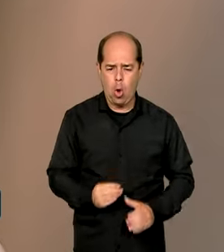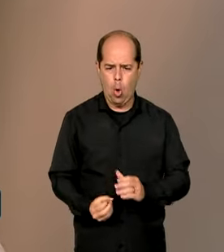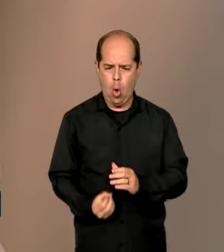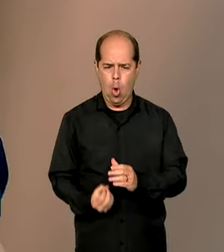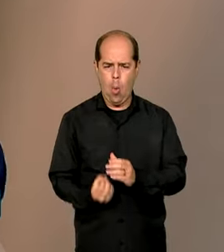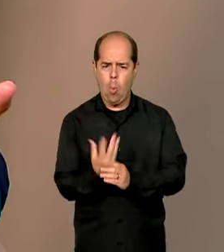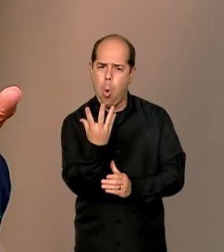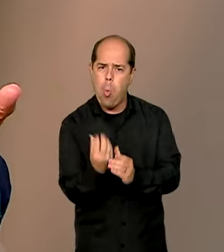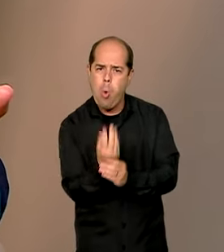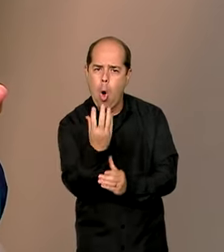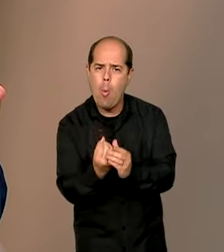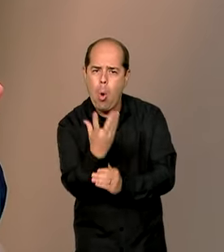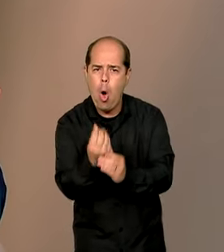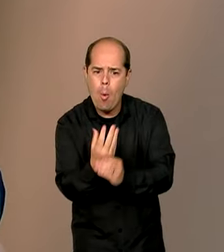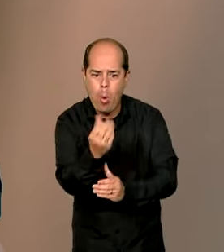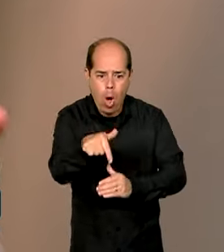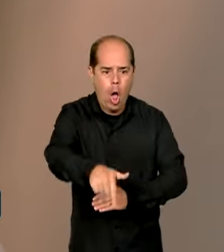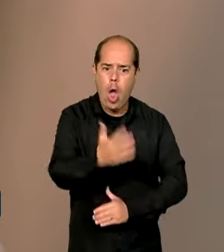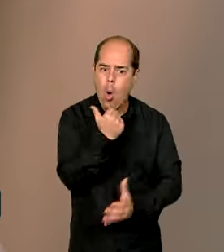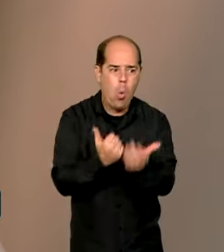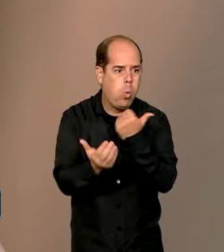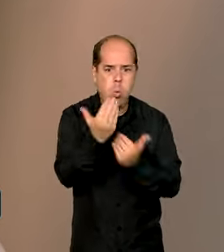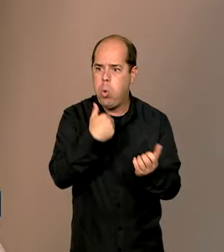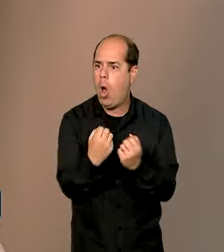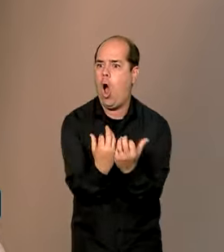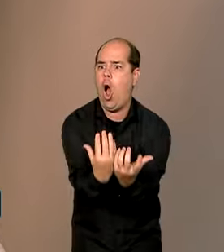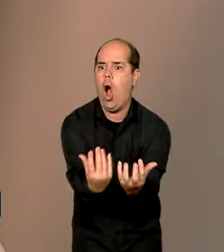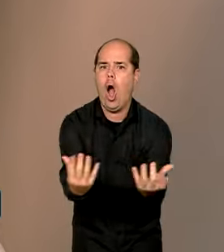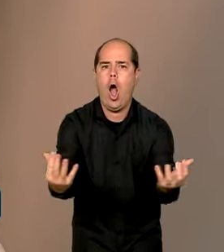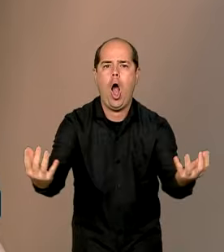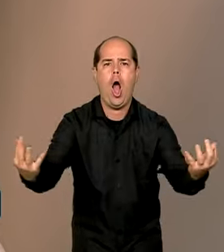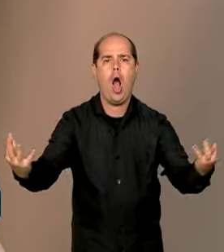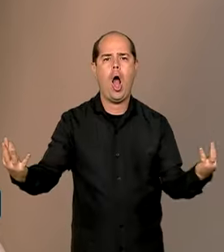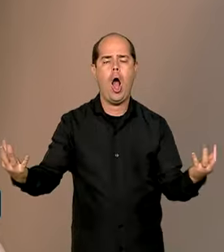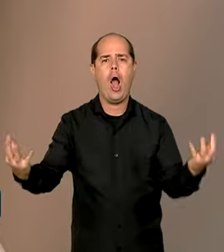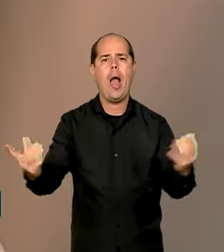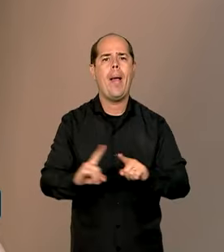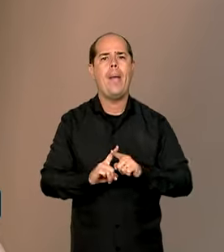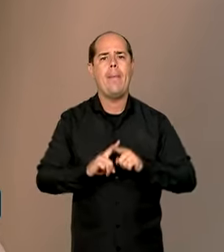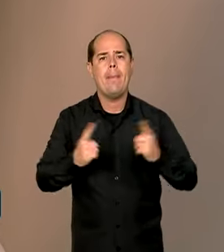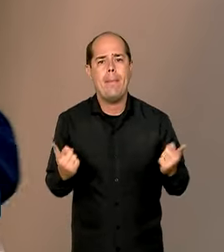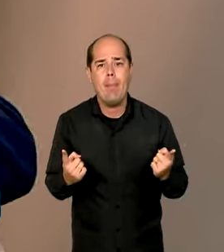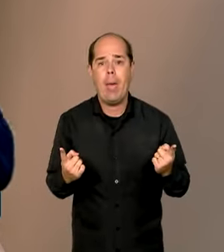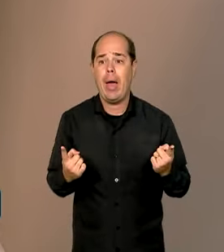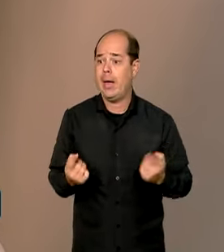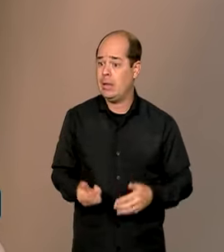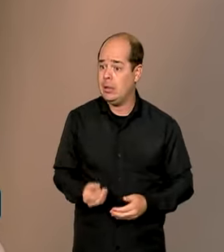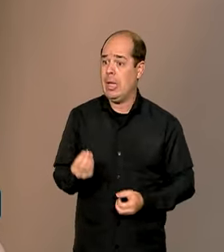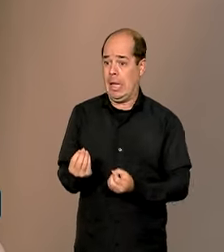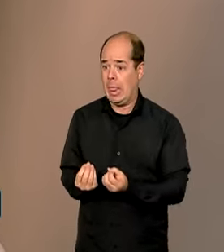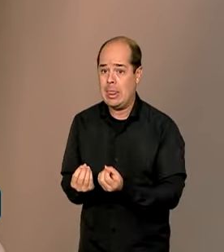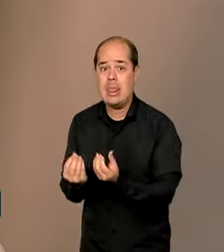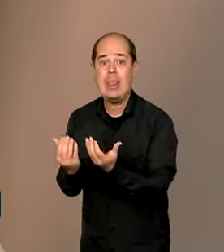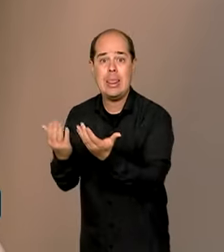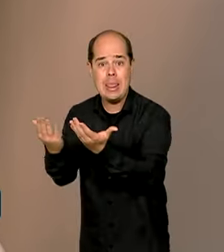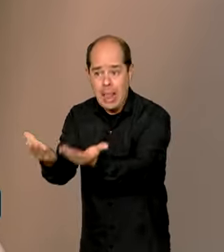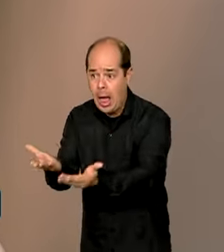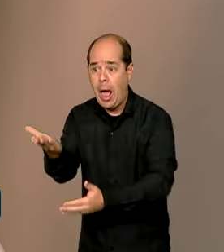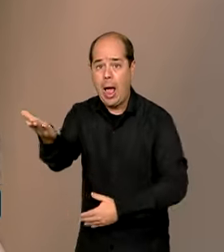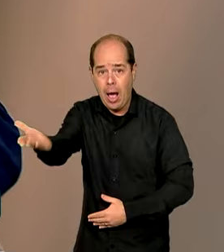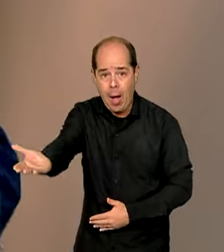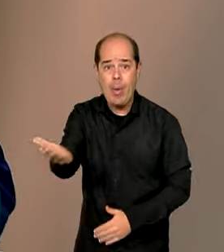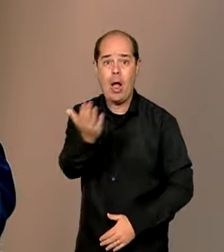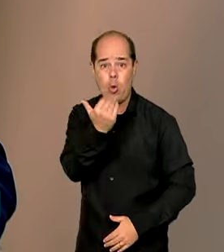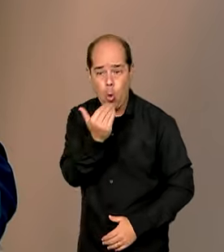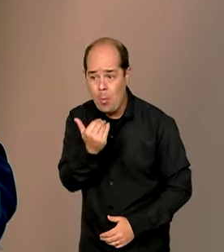a solidariedade para chegar com complemento alimentar, com transferência de renda, mas dar a mão para que essas pessoas